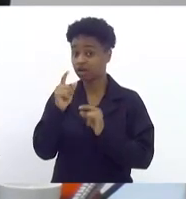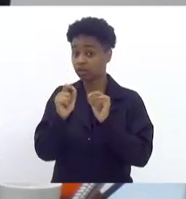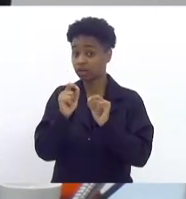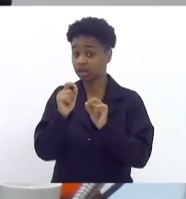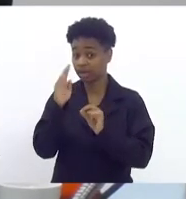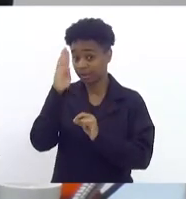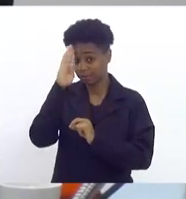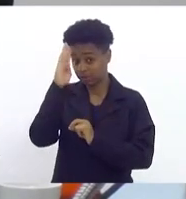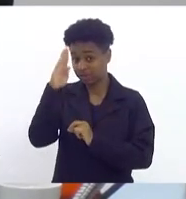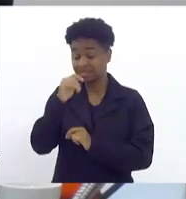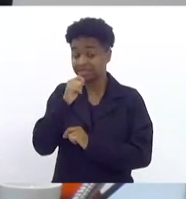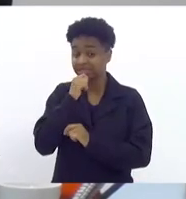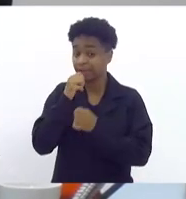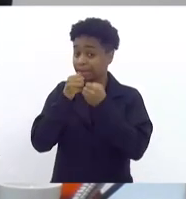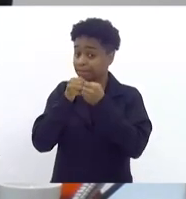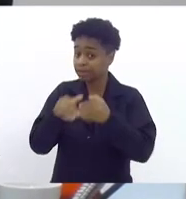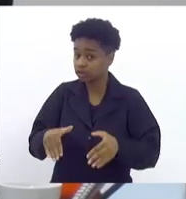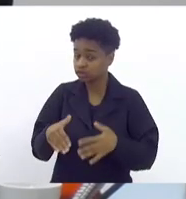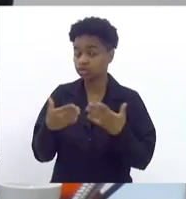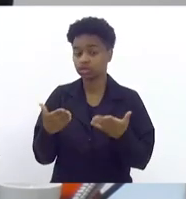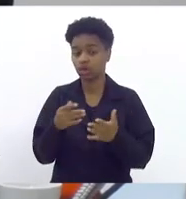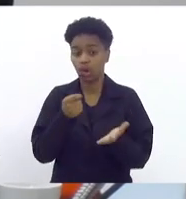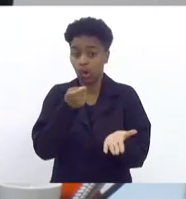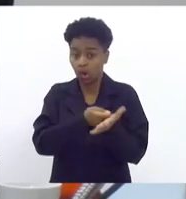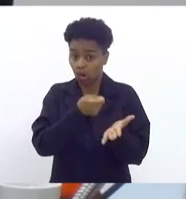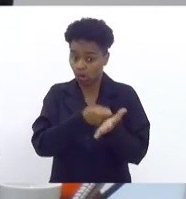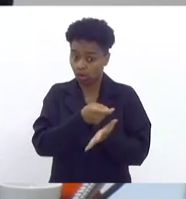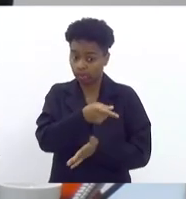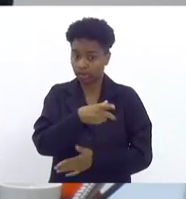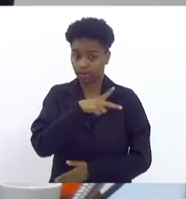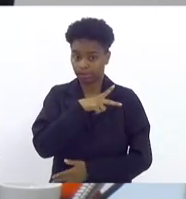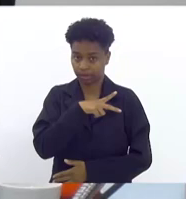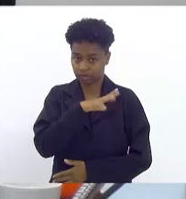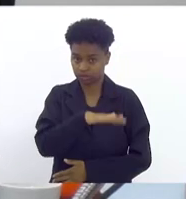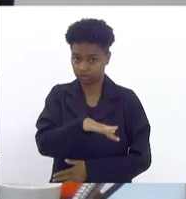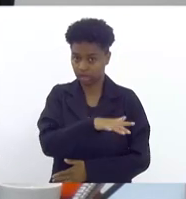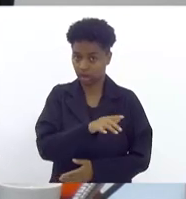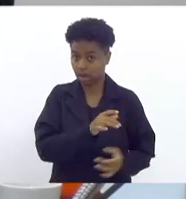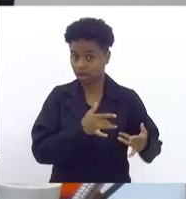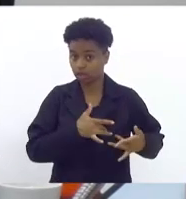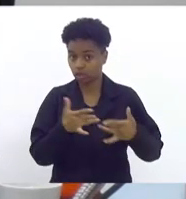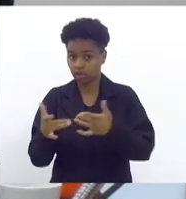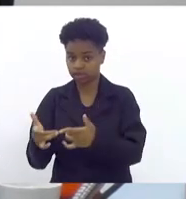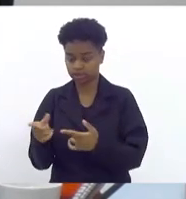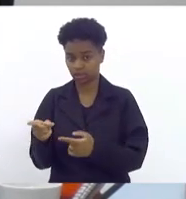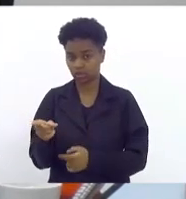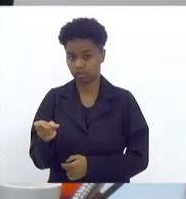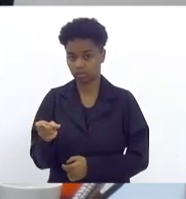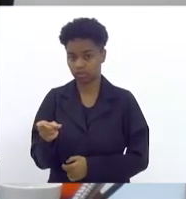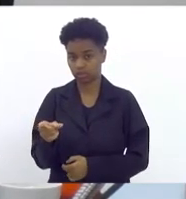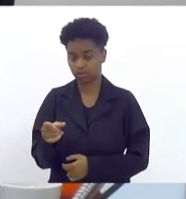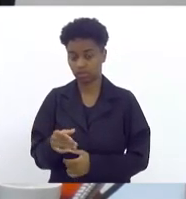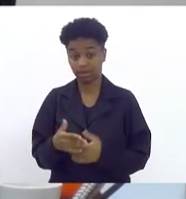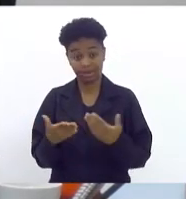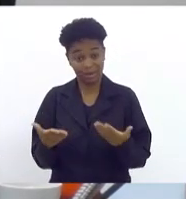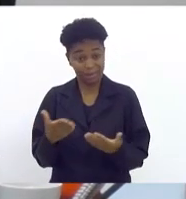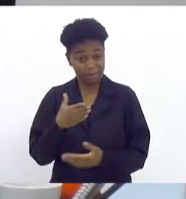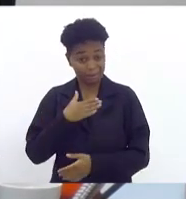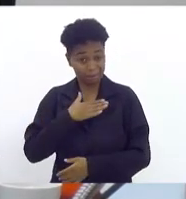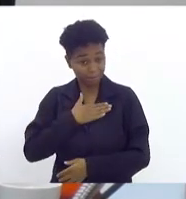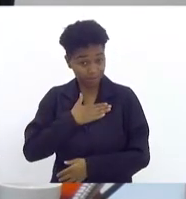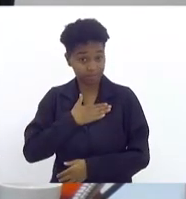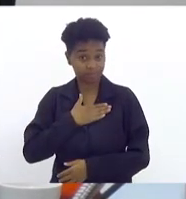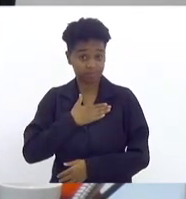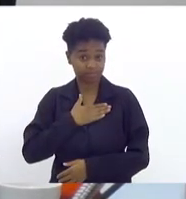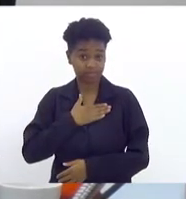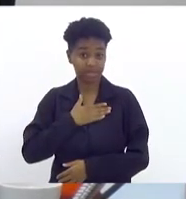e sem ônus. Ele impõe ao particular, impõe a doação. Esse aí, para mim, é